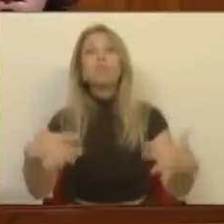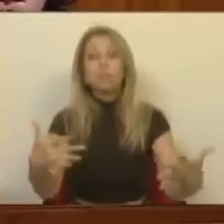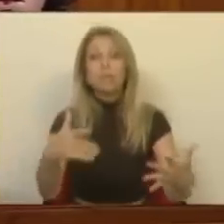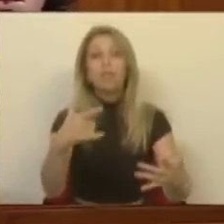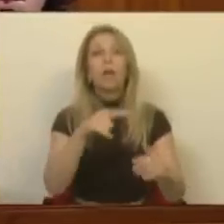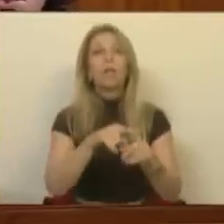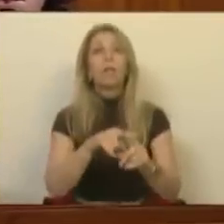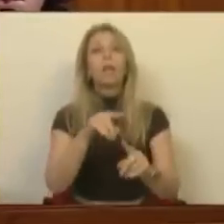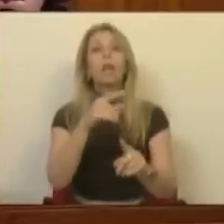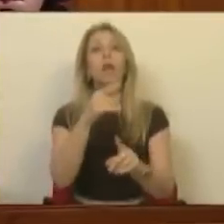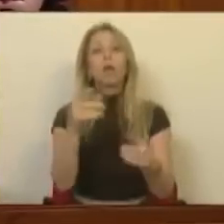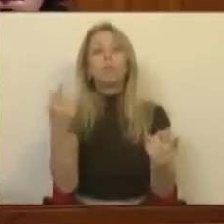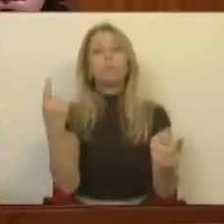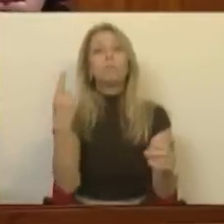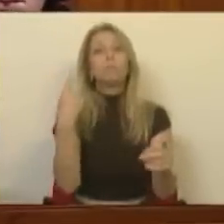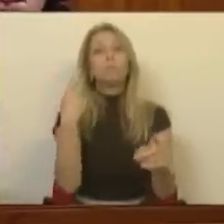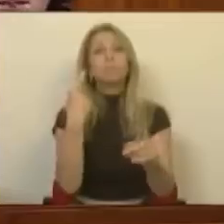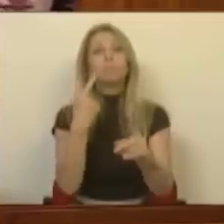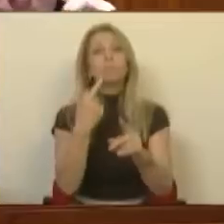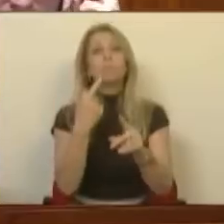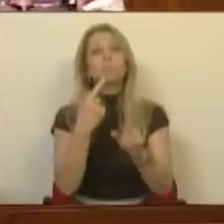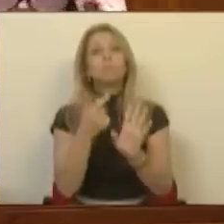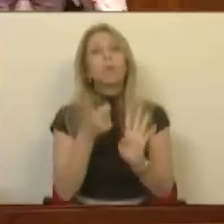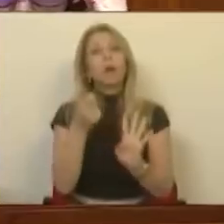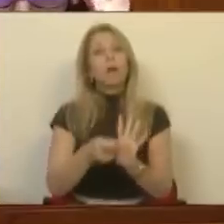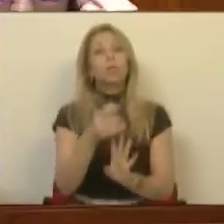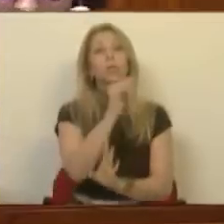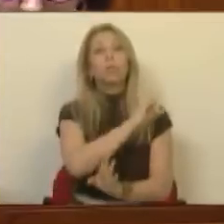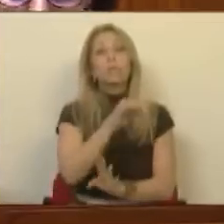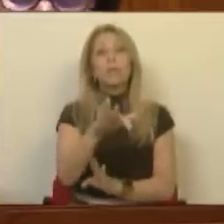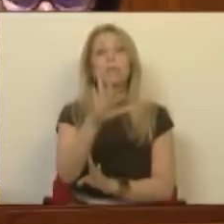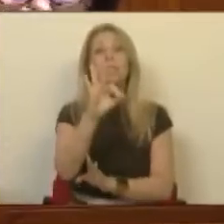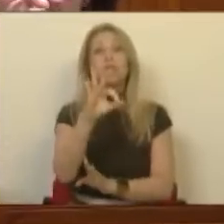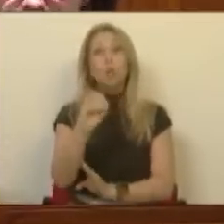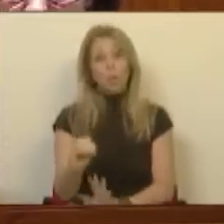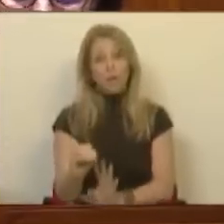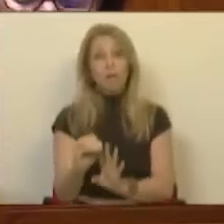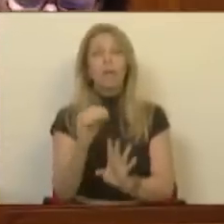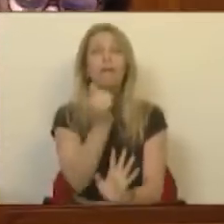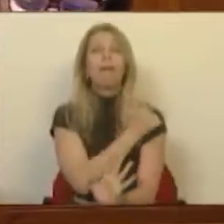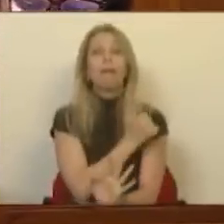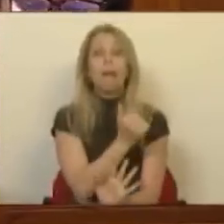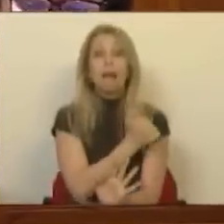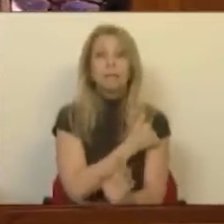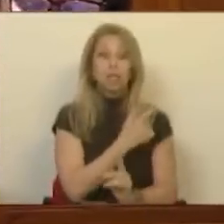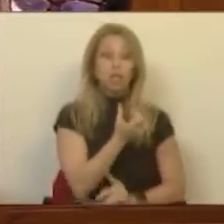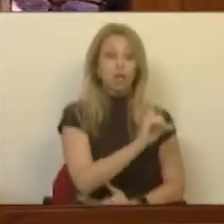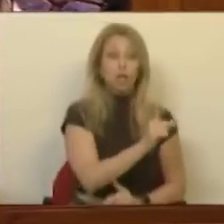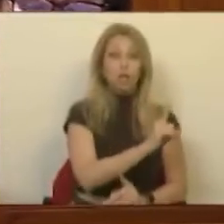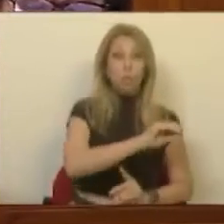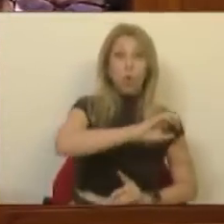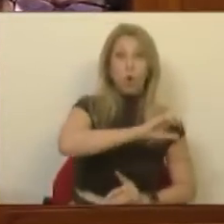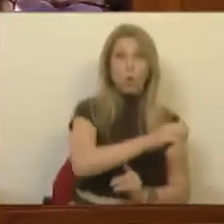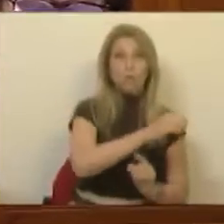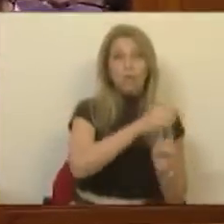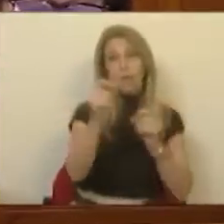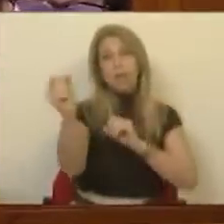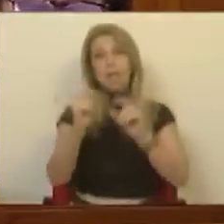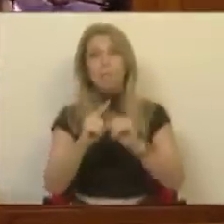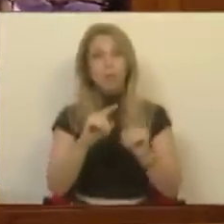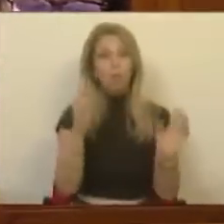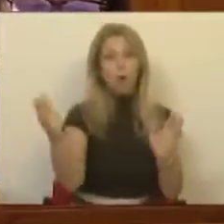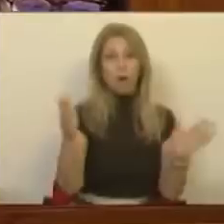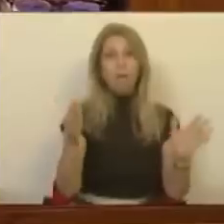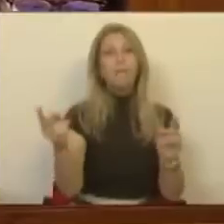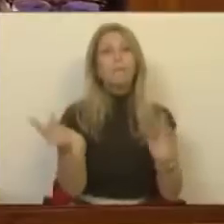e 40 alojamentos bem entre Lisboa e o conselho da amadora para poder ele usar os seus agentes que estão